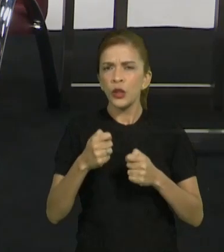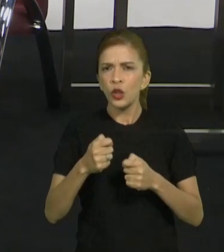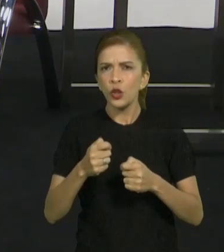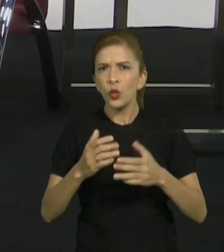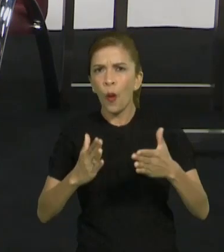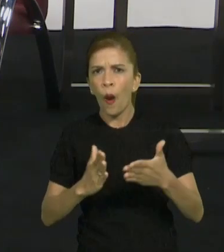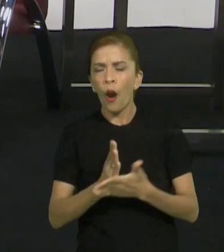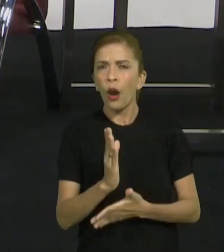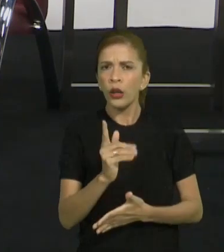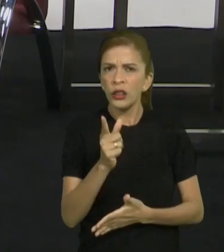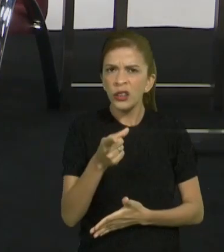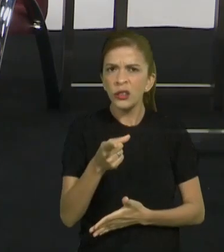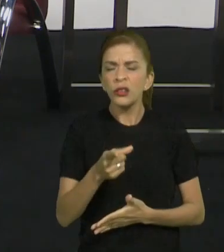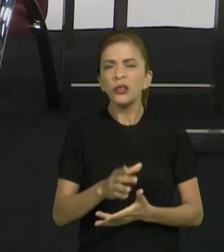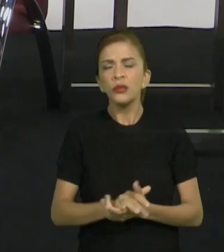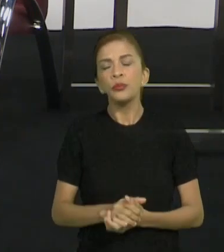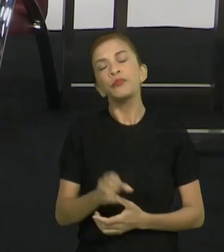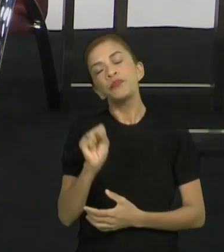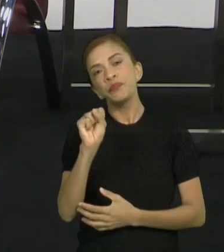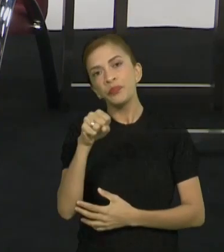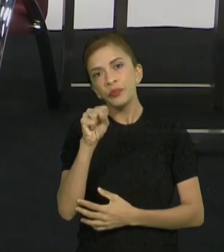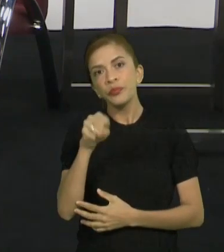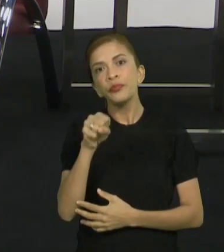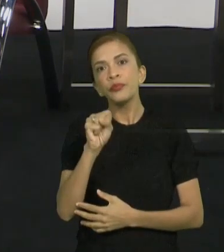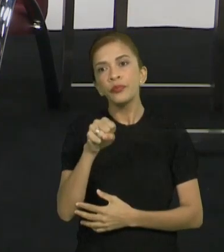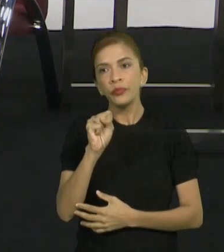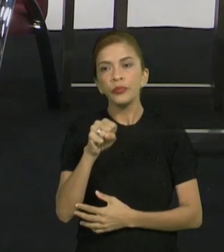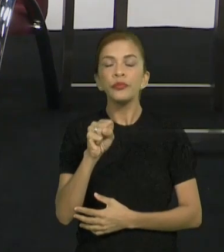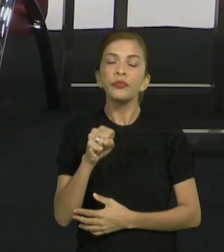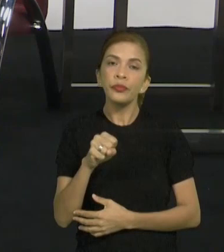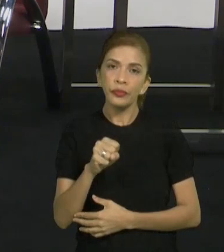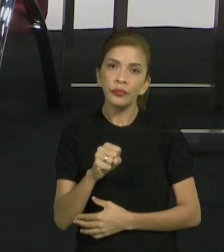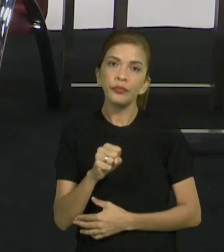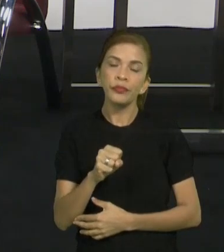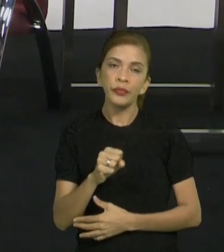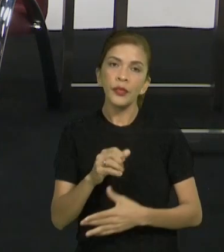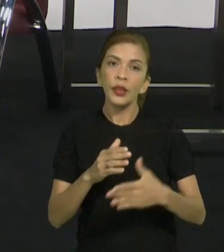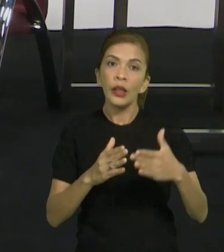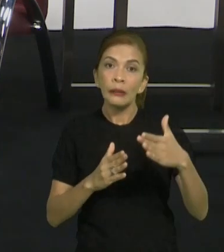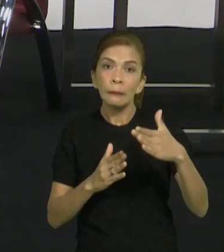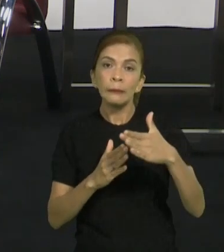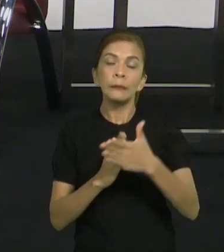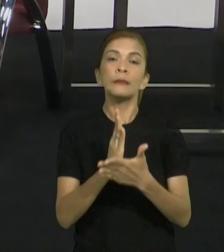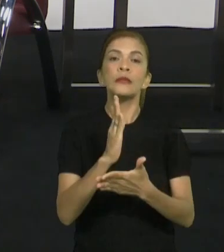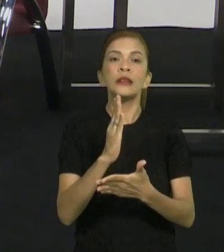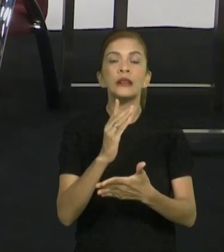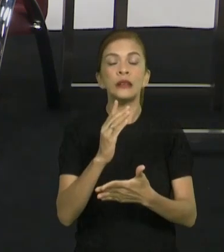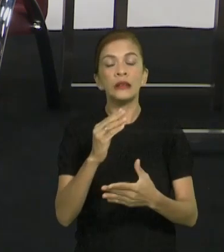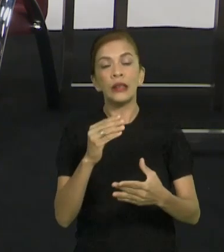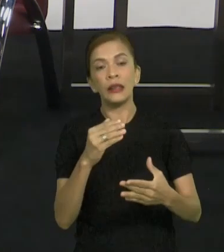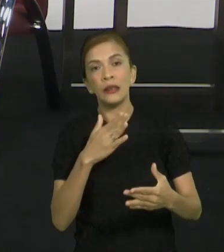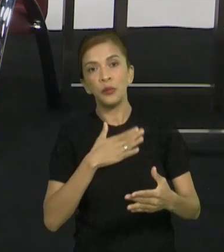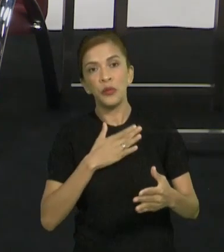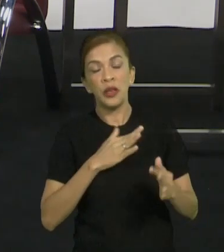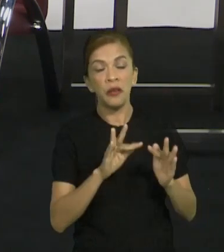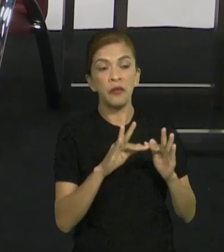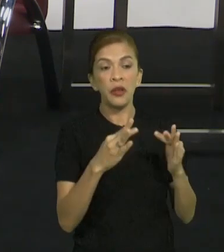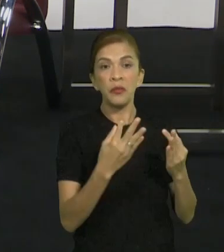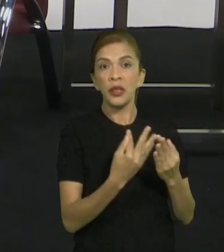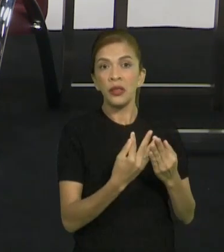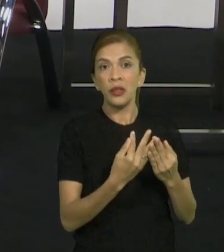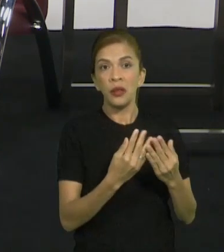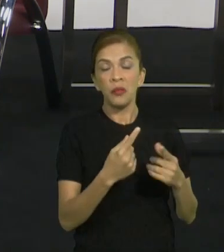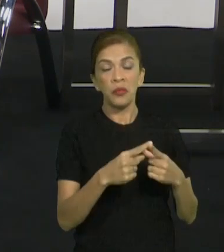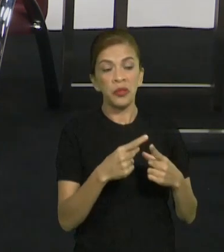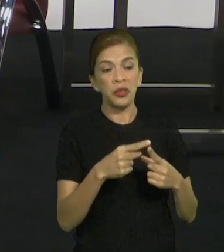com etarismo, essa... Sim, precisei enfrentar isso, até dentro mesmo da minha própria família, né? Porque ninguém